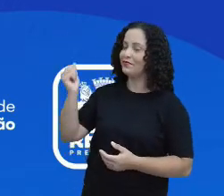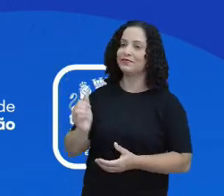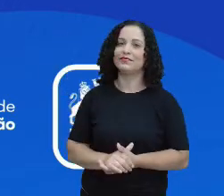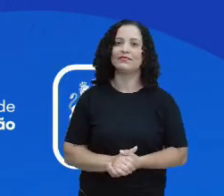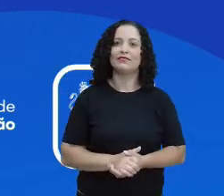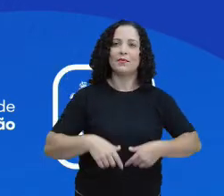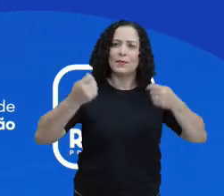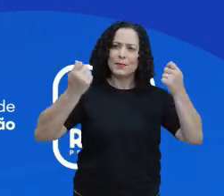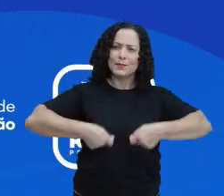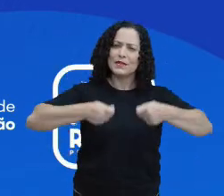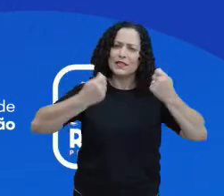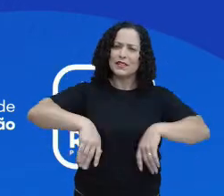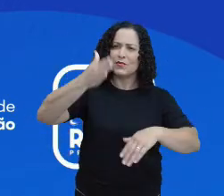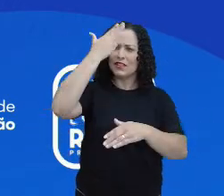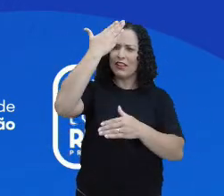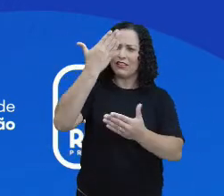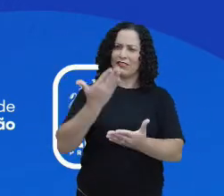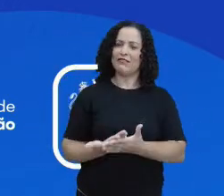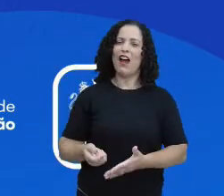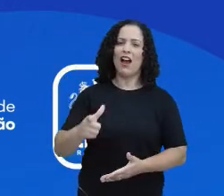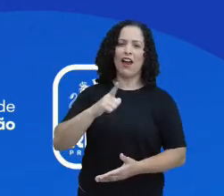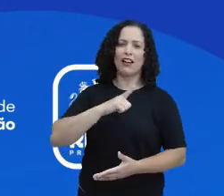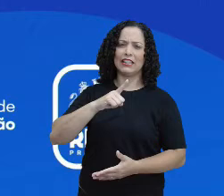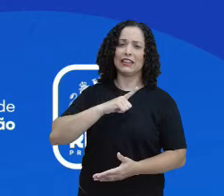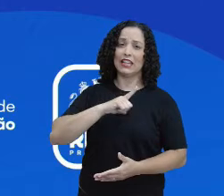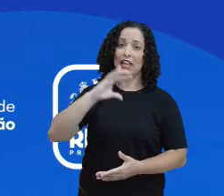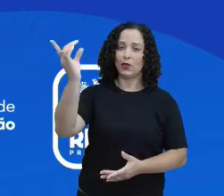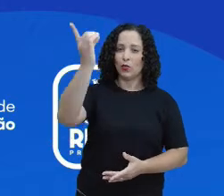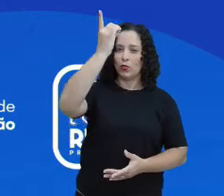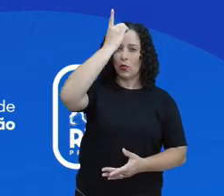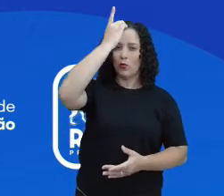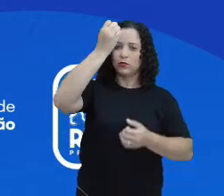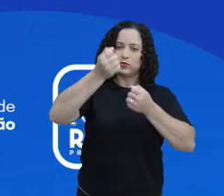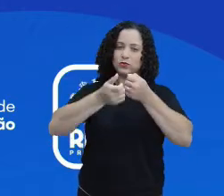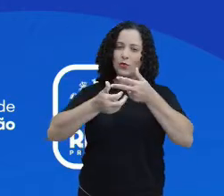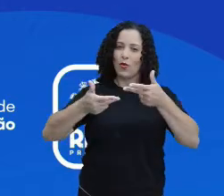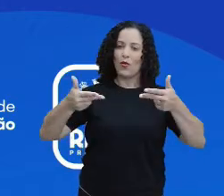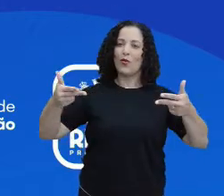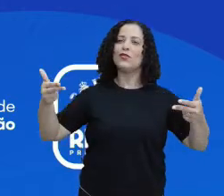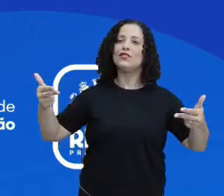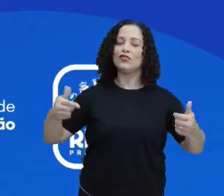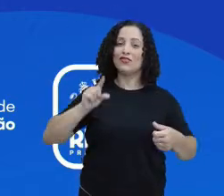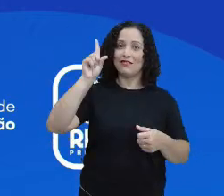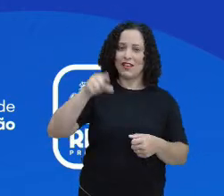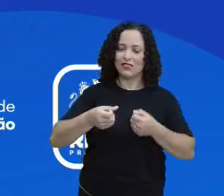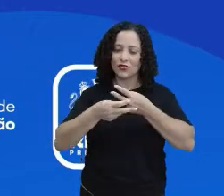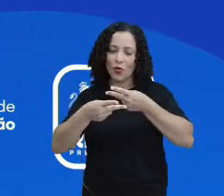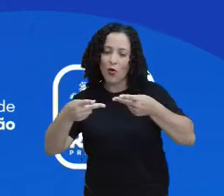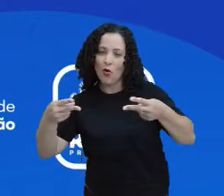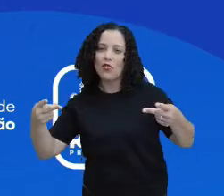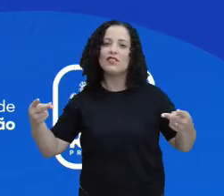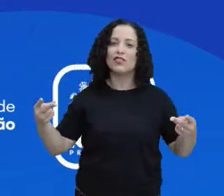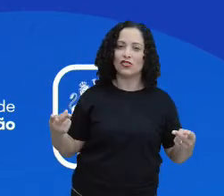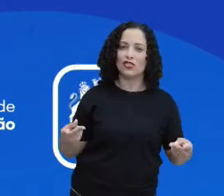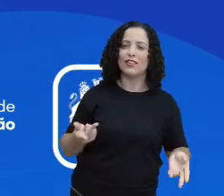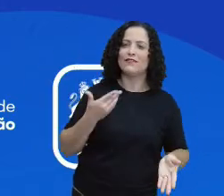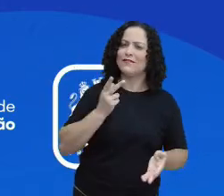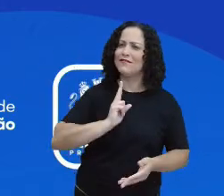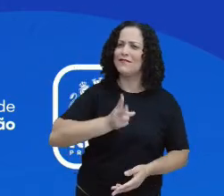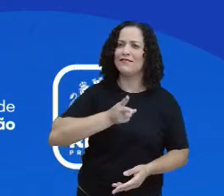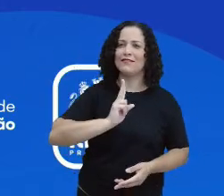Devemos acreditar que somos talentosos para algumas coisas e que essa coisa, a qualquer